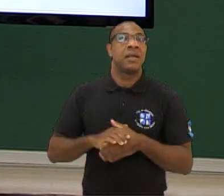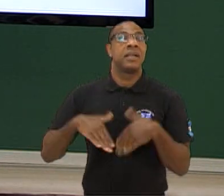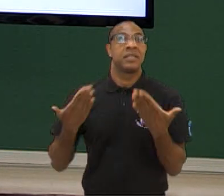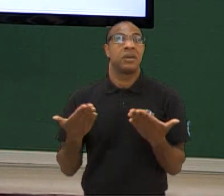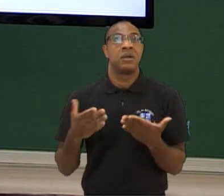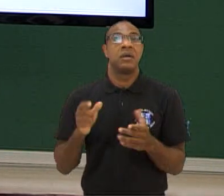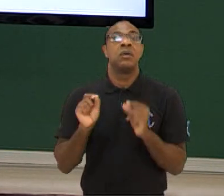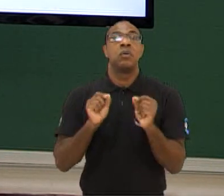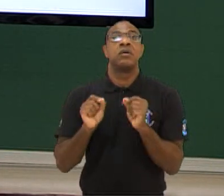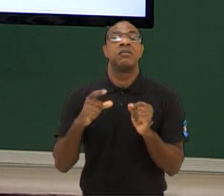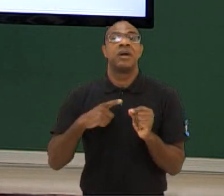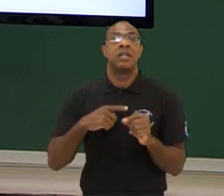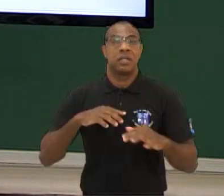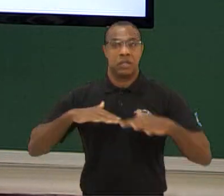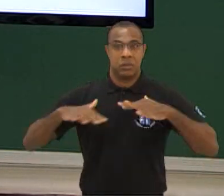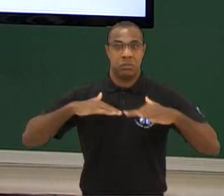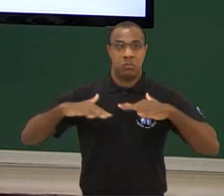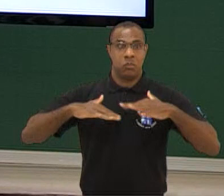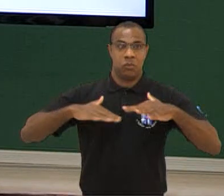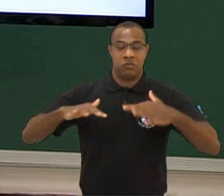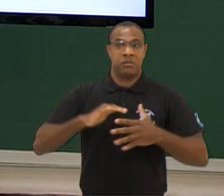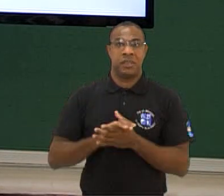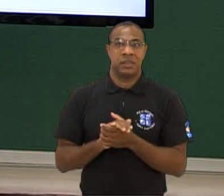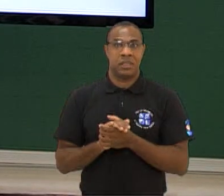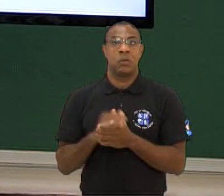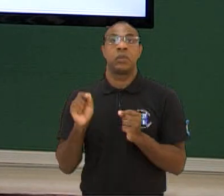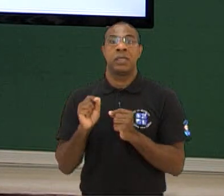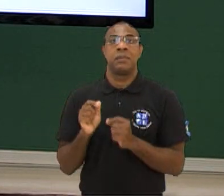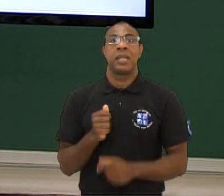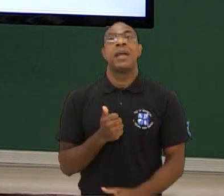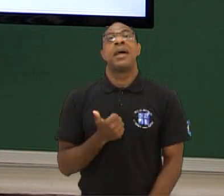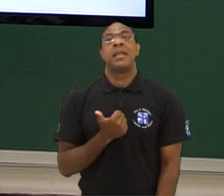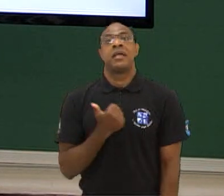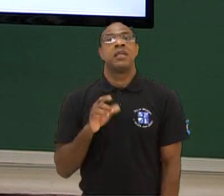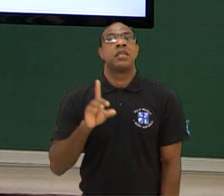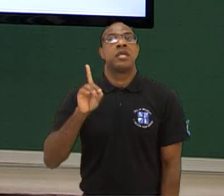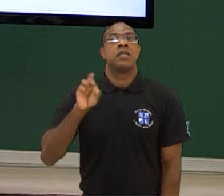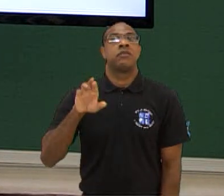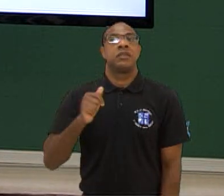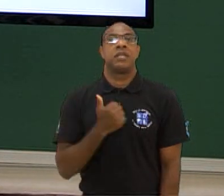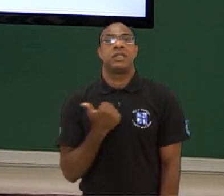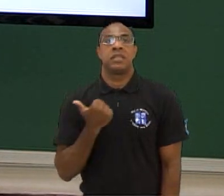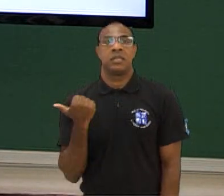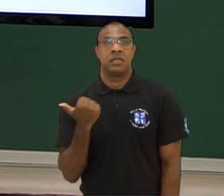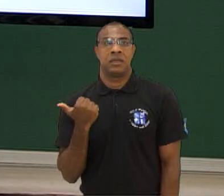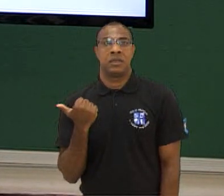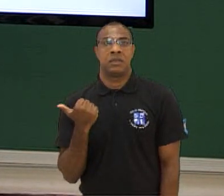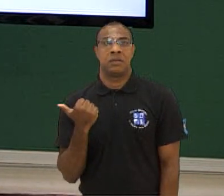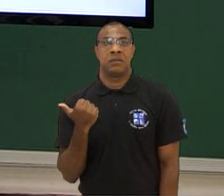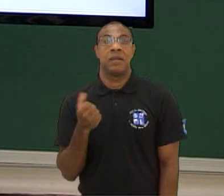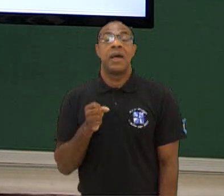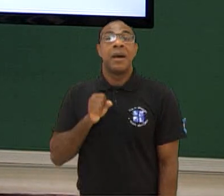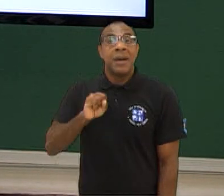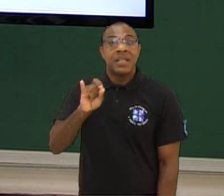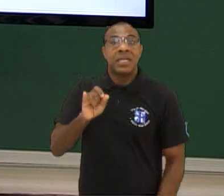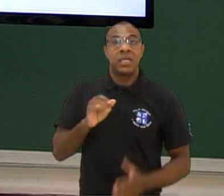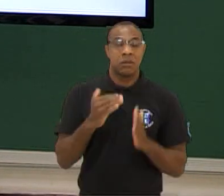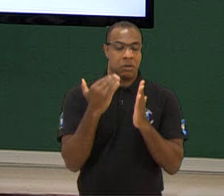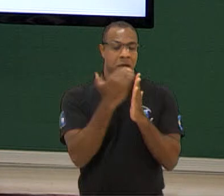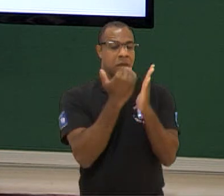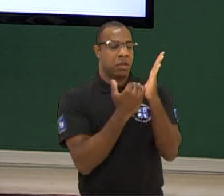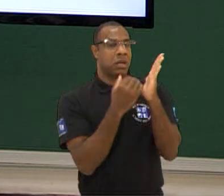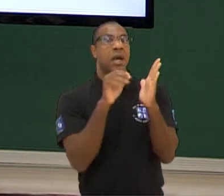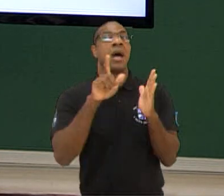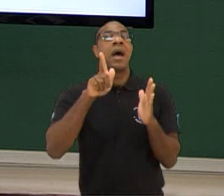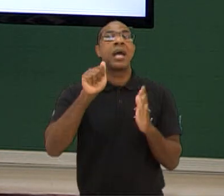irá, né, se mover para a direita de fato. Certo? Isso é experiência, mas existe o gabarito oficial, nesse